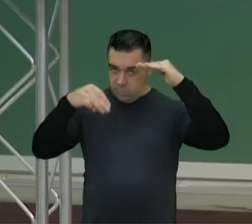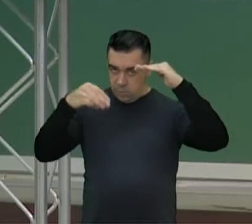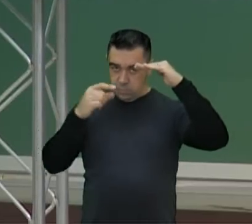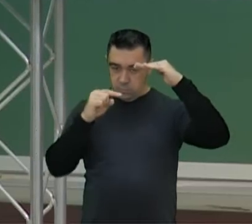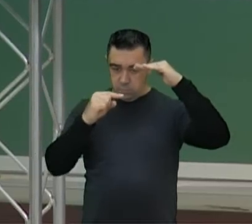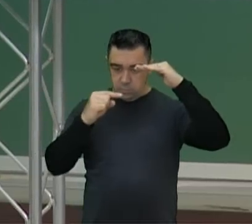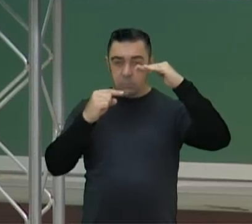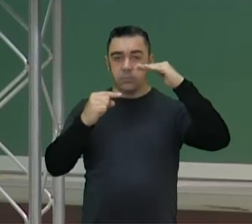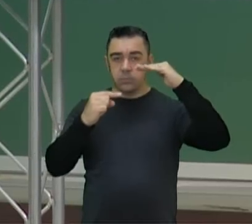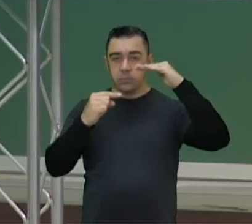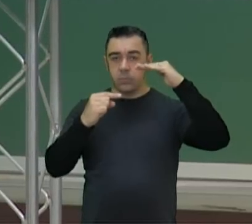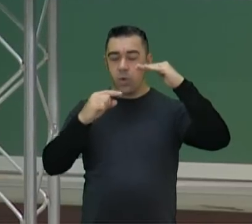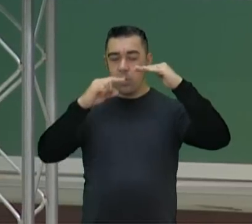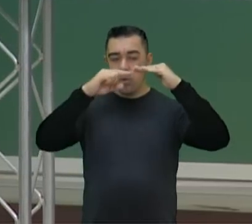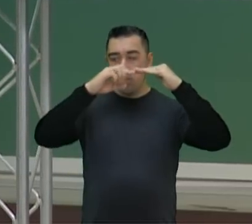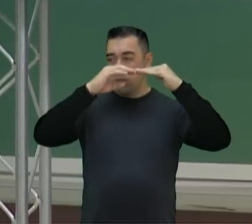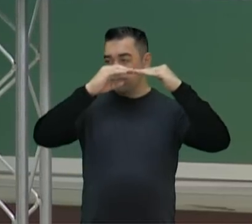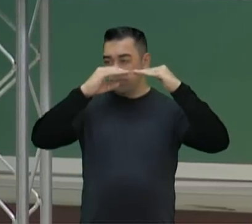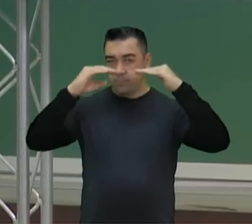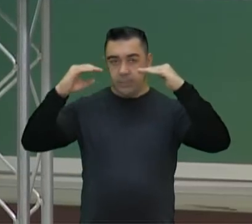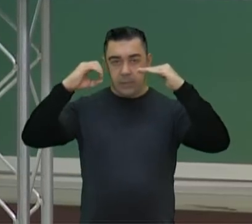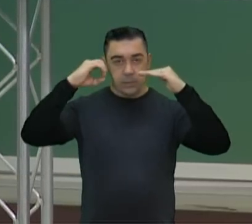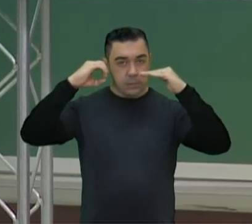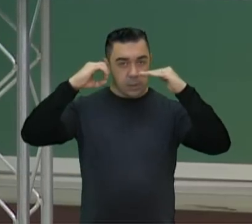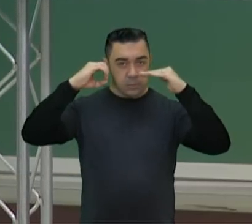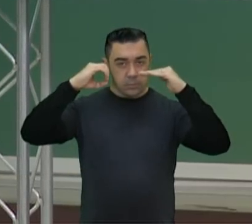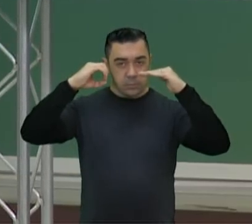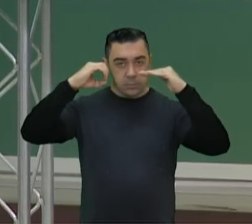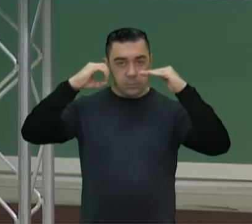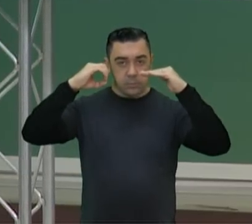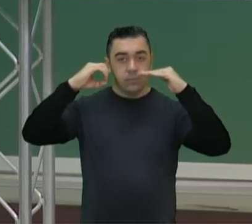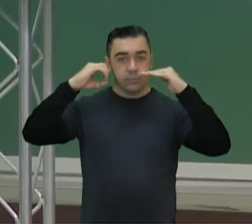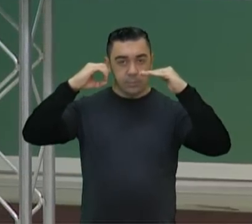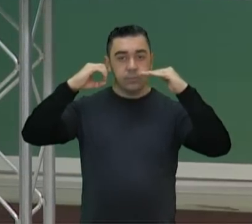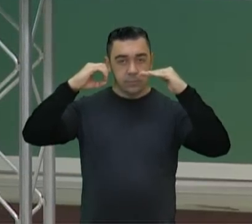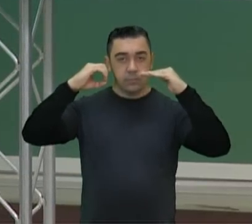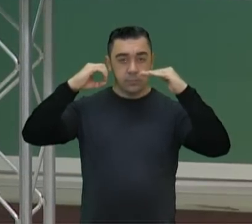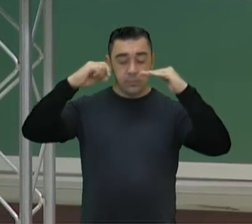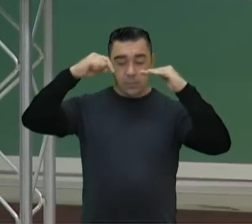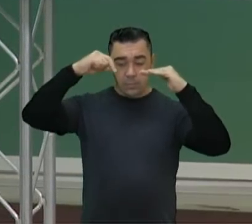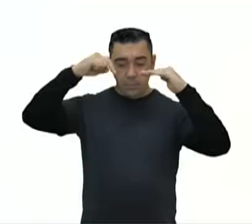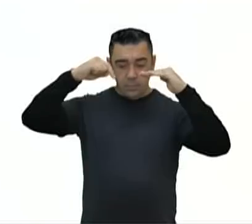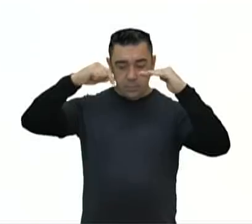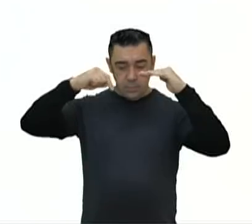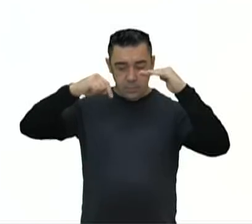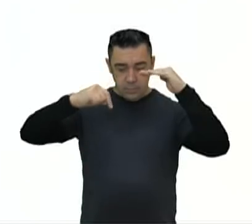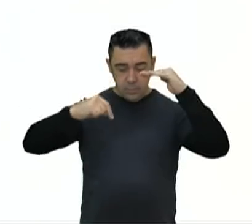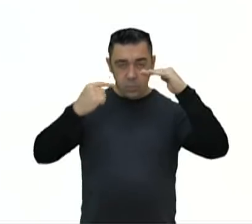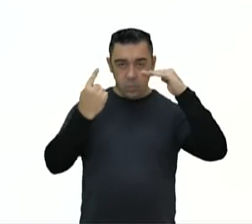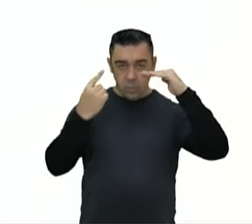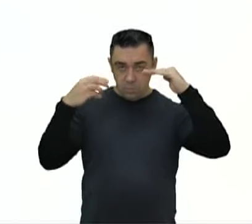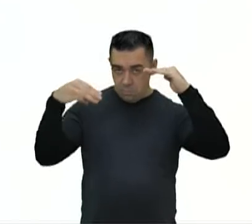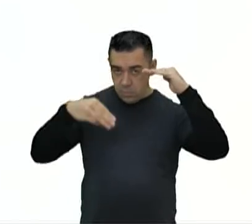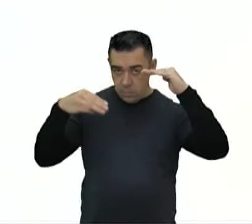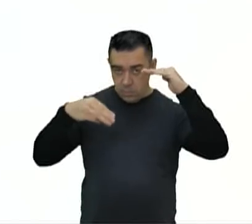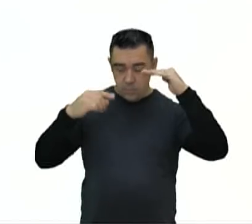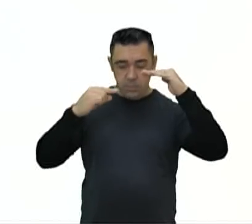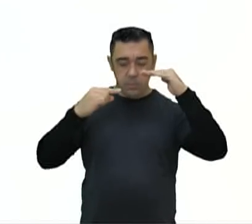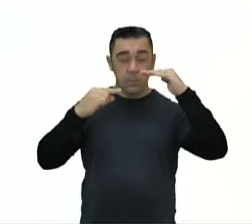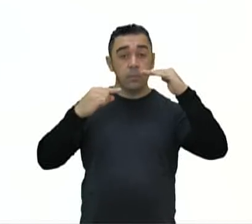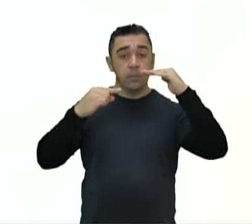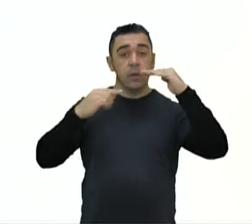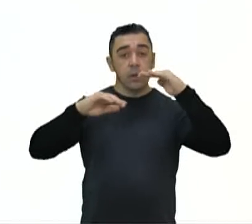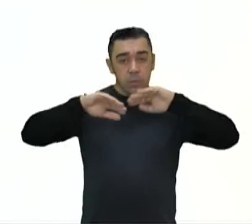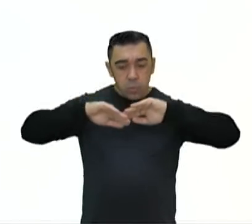origem aqui, o zero, ele estava 1 metro abaixo da origem, do zero. E